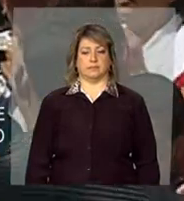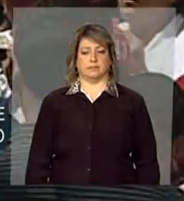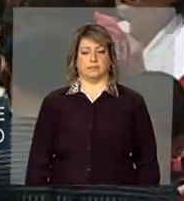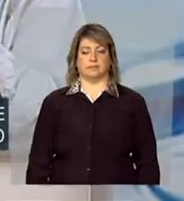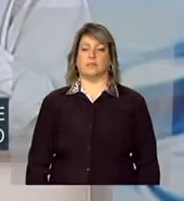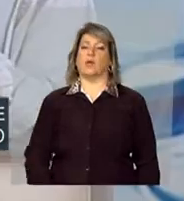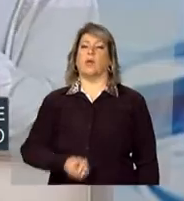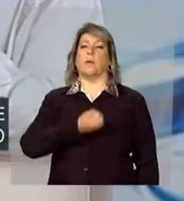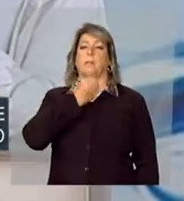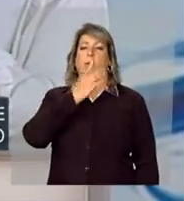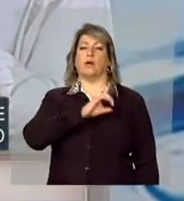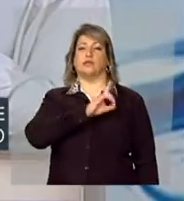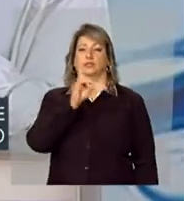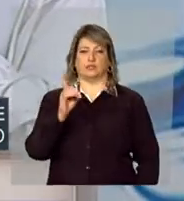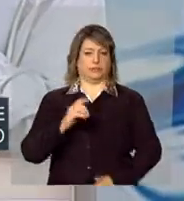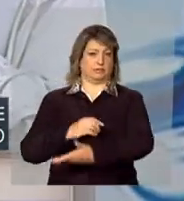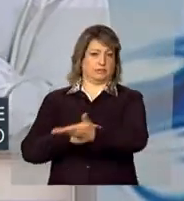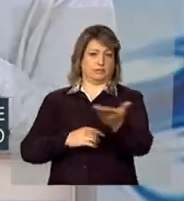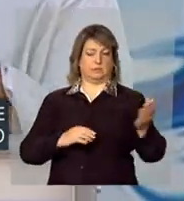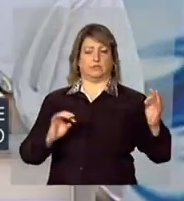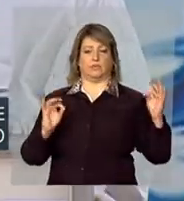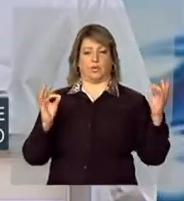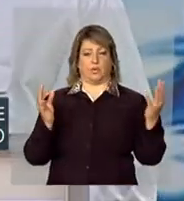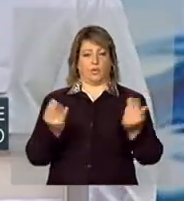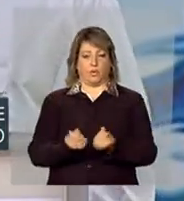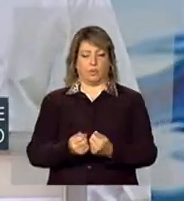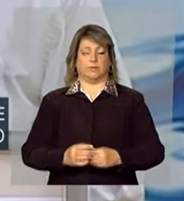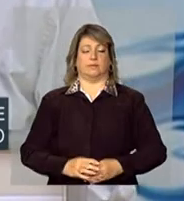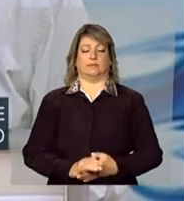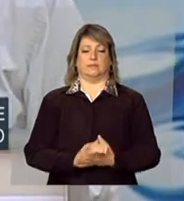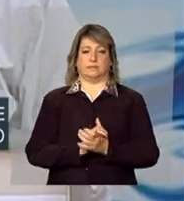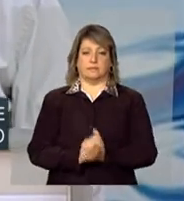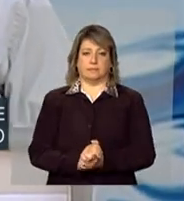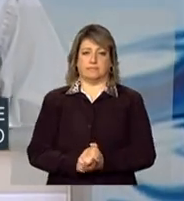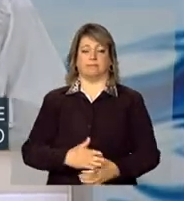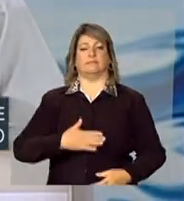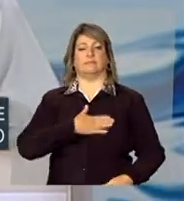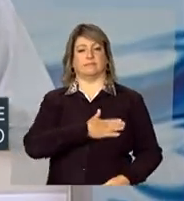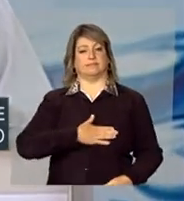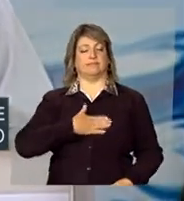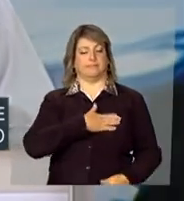Muito bom dia a todos. Uma alegria